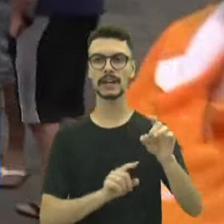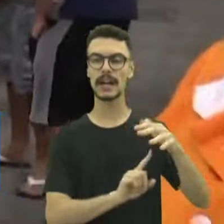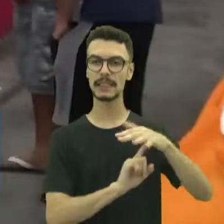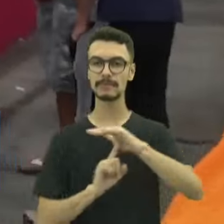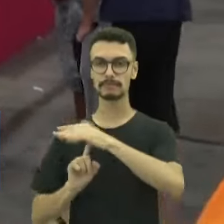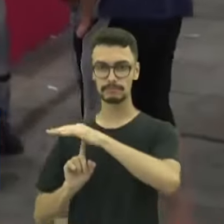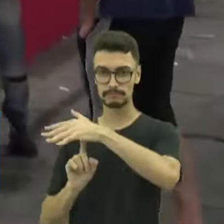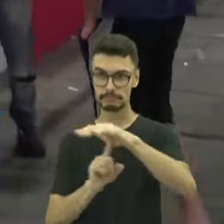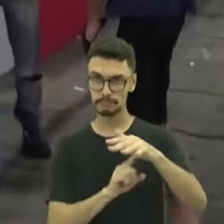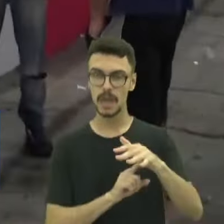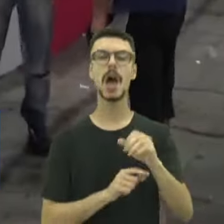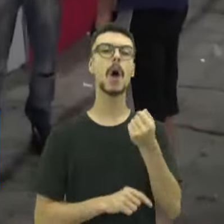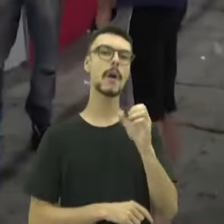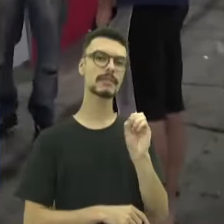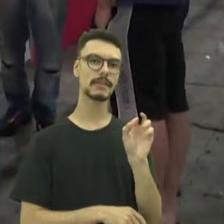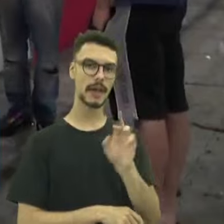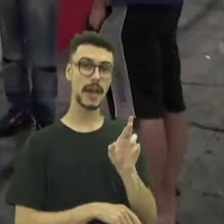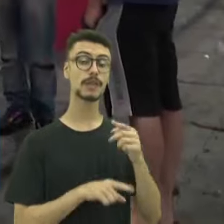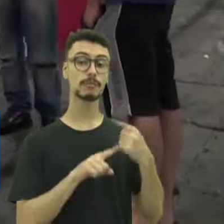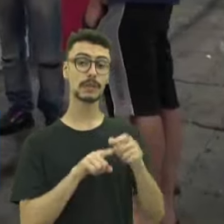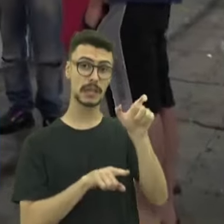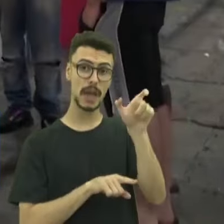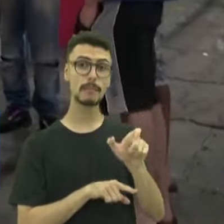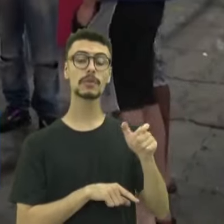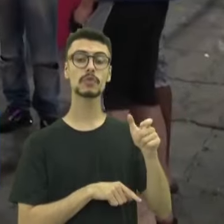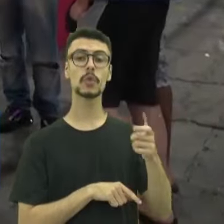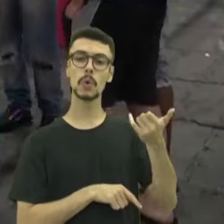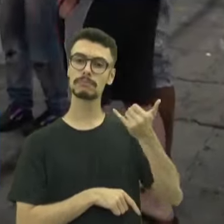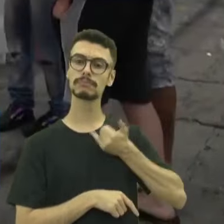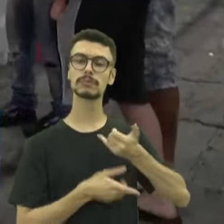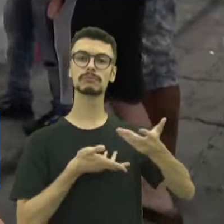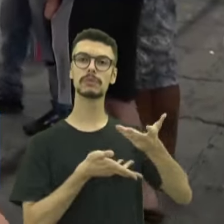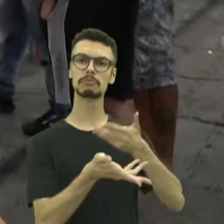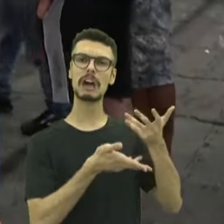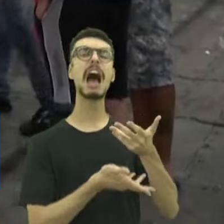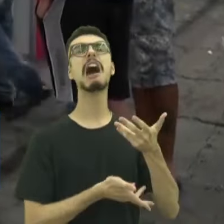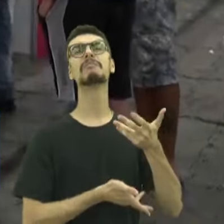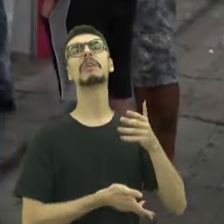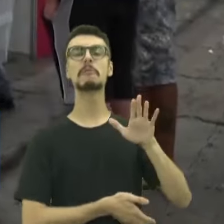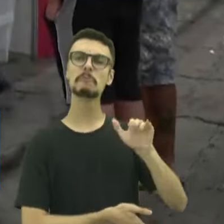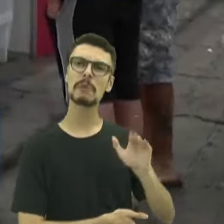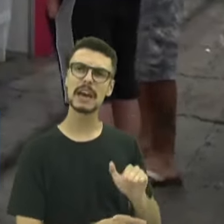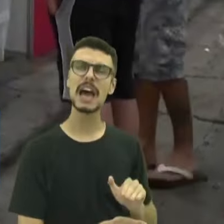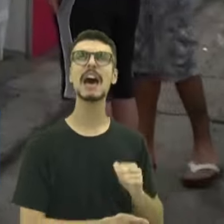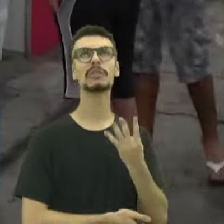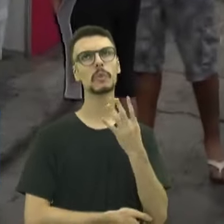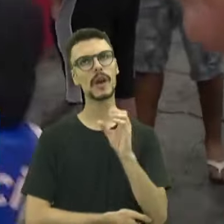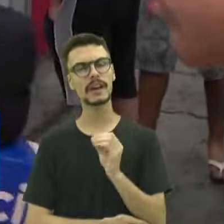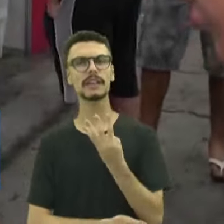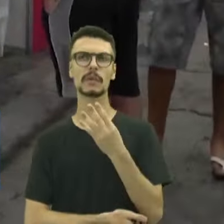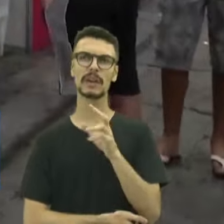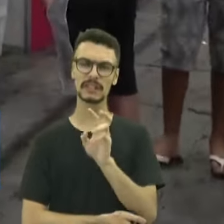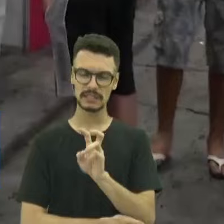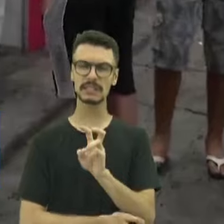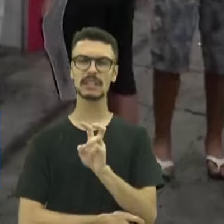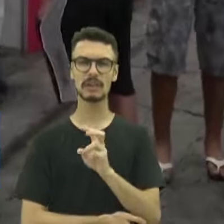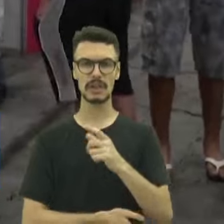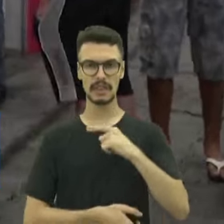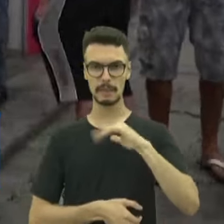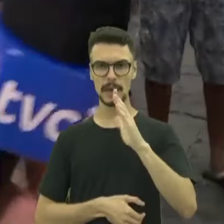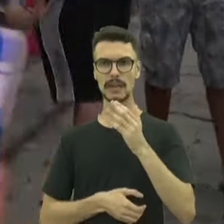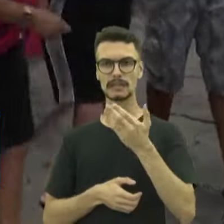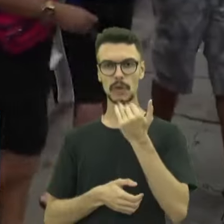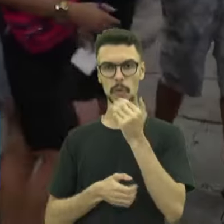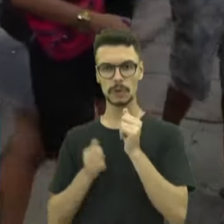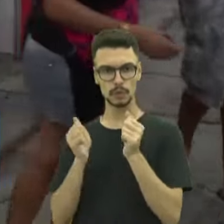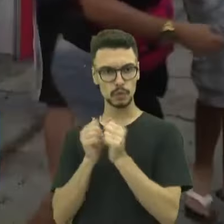o próprio consumidor está conversando com a gente, chamando a gente. Não está caro. Para quem está pagando R$ 40, R$ 45. Tem acompanhamento? Tem acompanhamento.